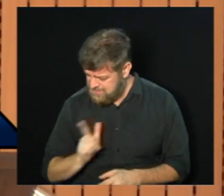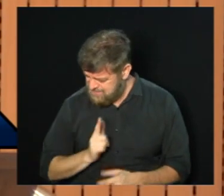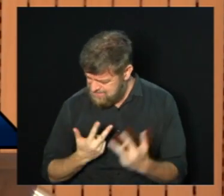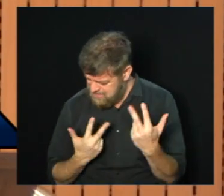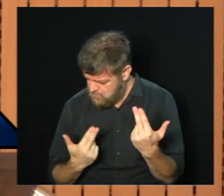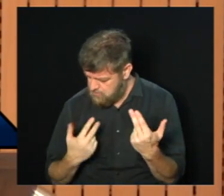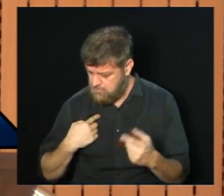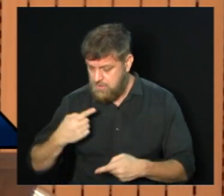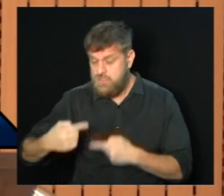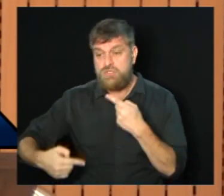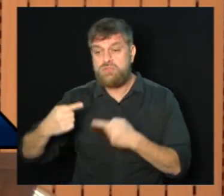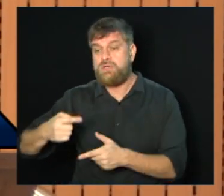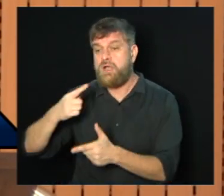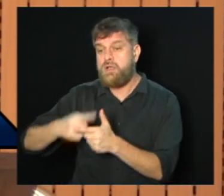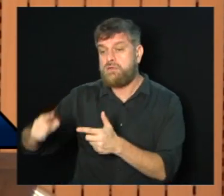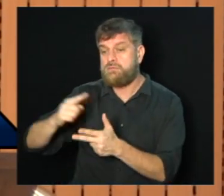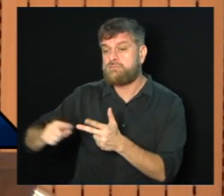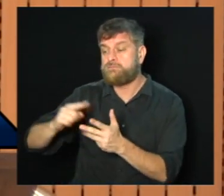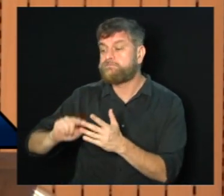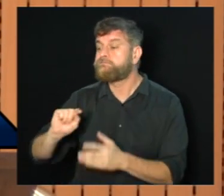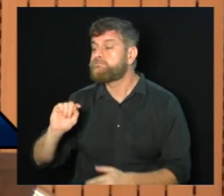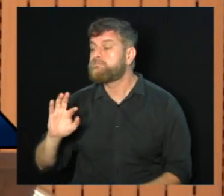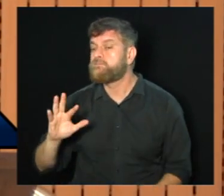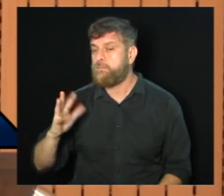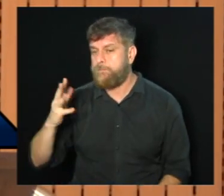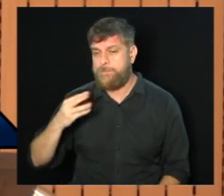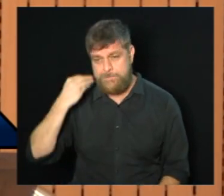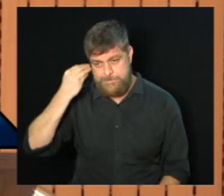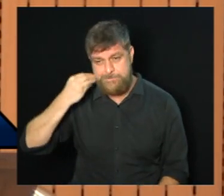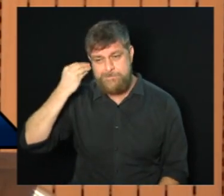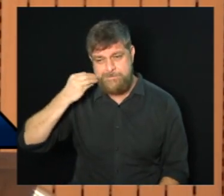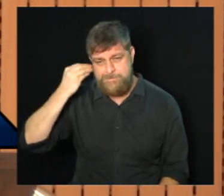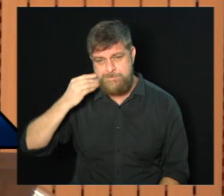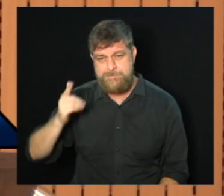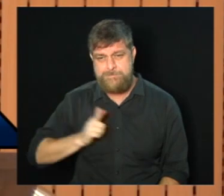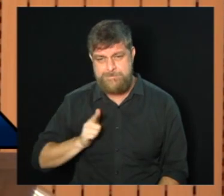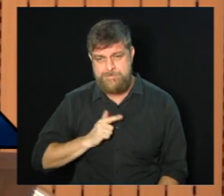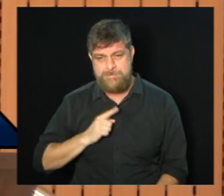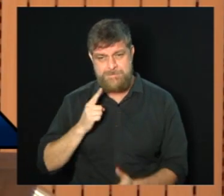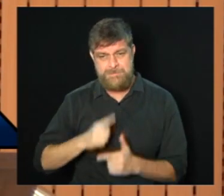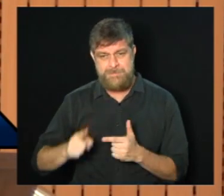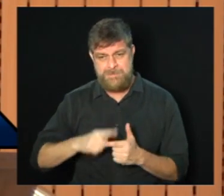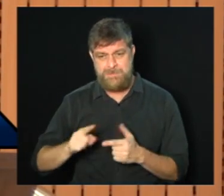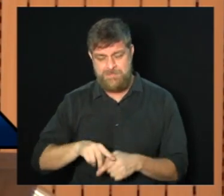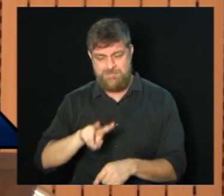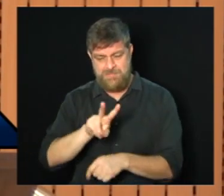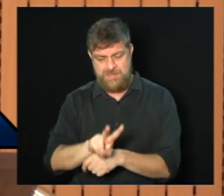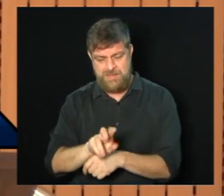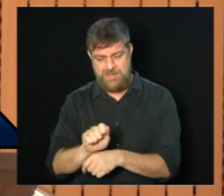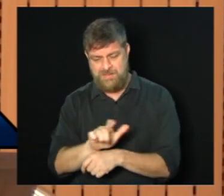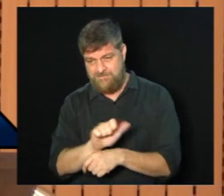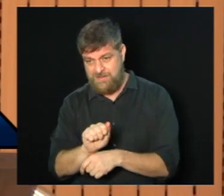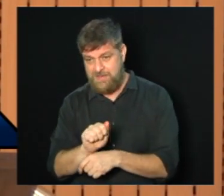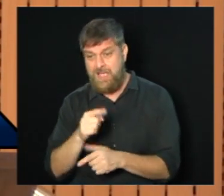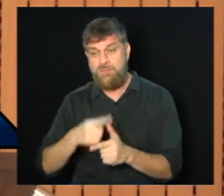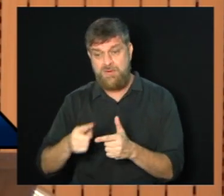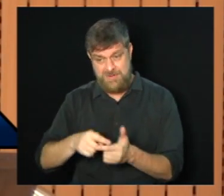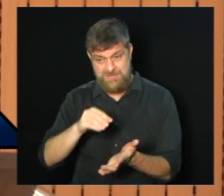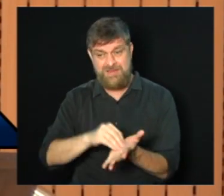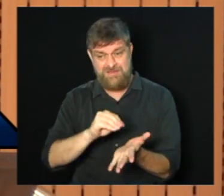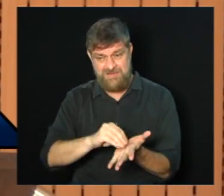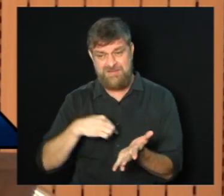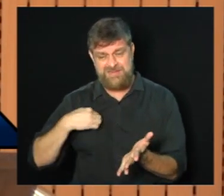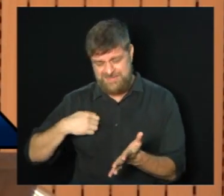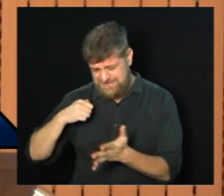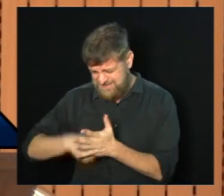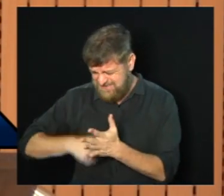discuta os problemas que envolveram essas experiências. Existe um problema de falta de vagas nas creches? Existe sim. A gente